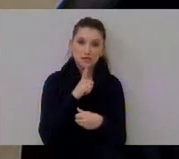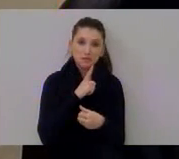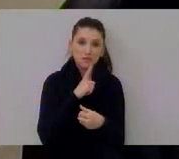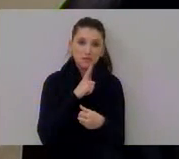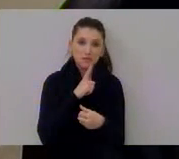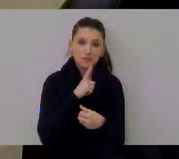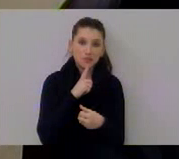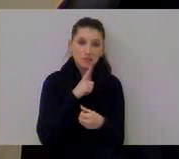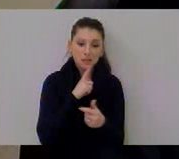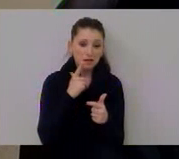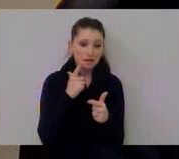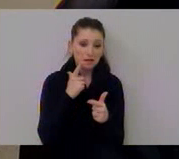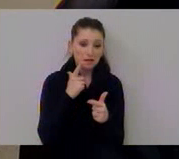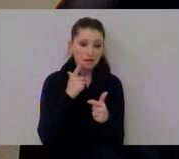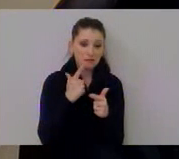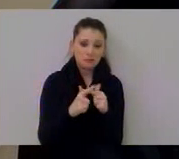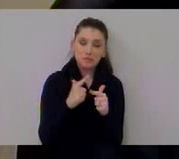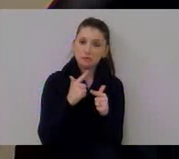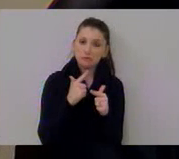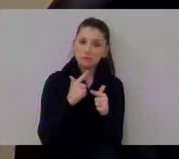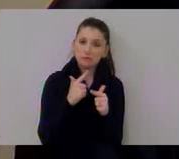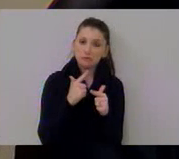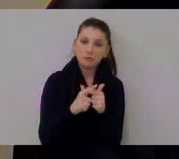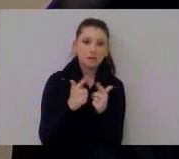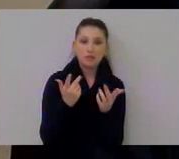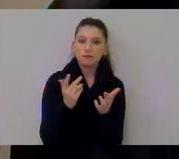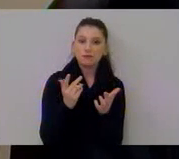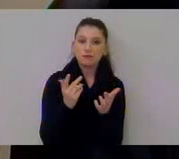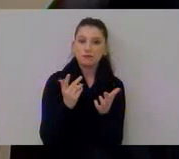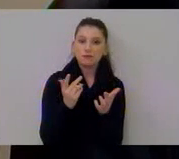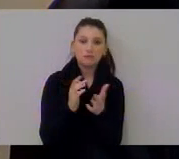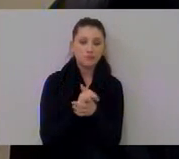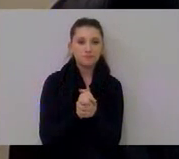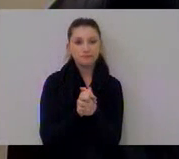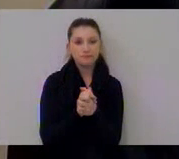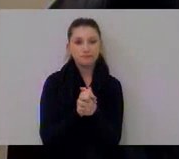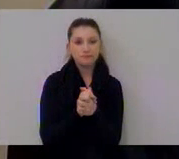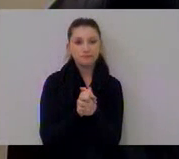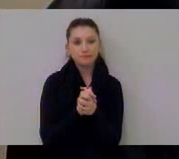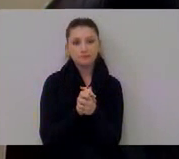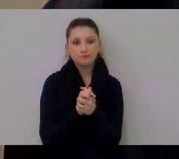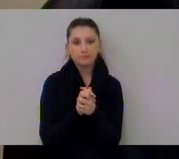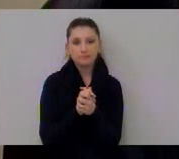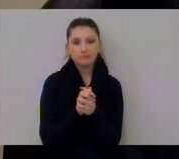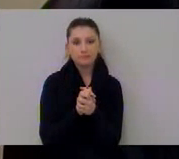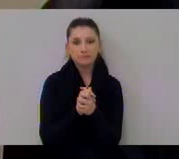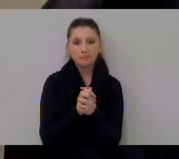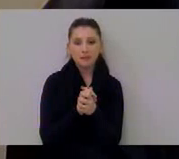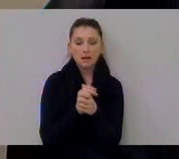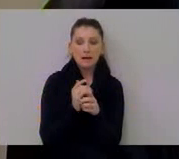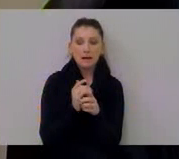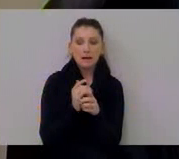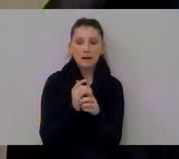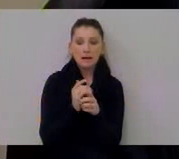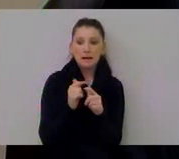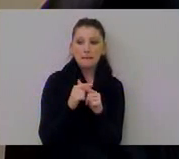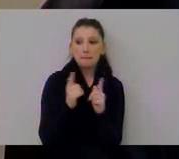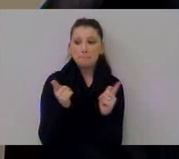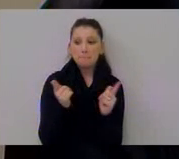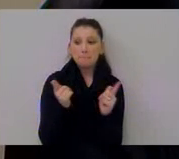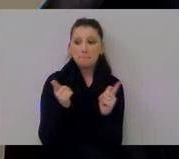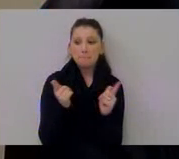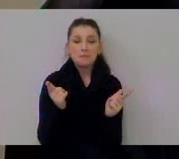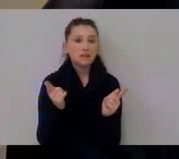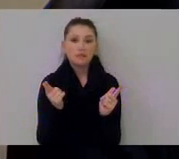problemas nos nossos bairros. Né? Mas que, como disse o doutor Melo, é extensivo